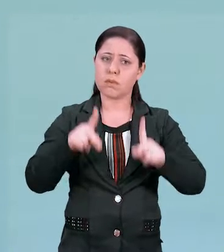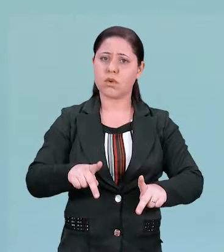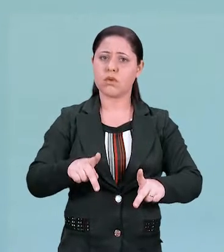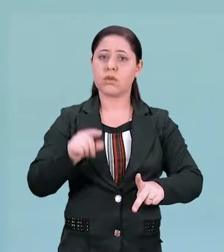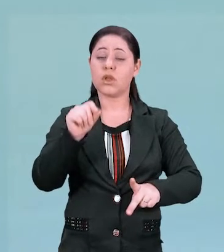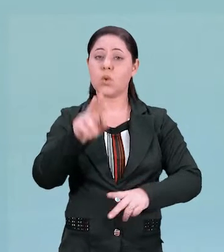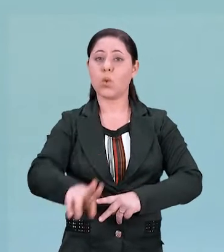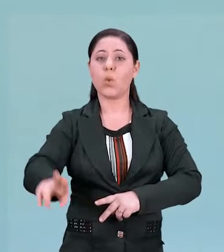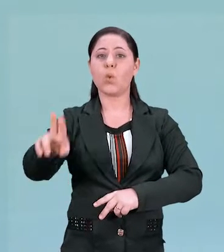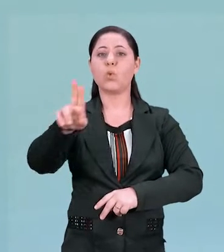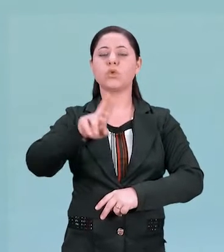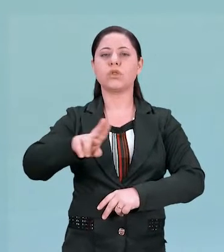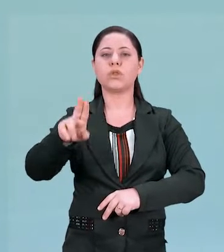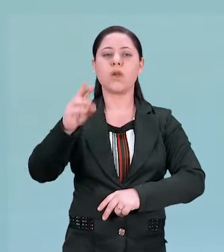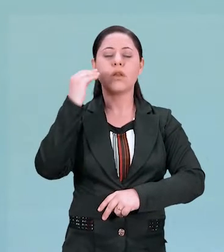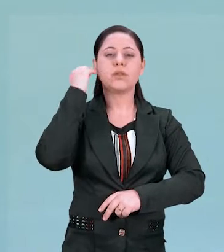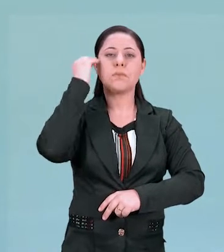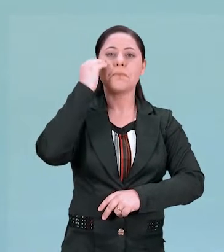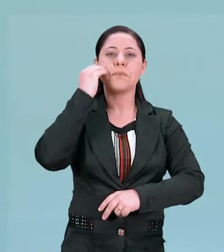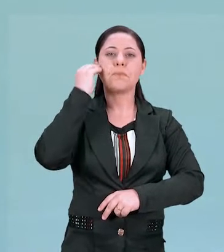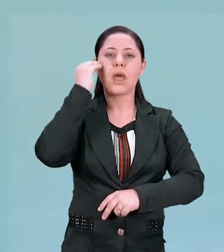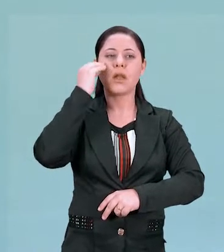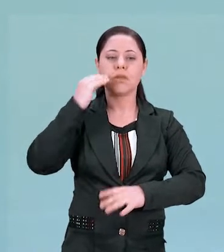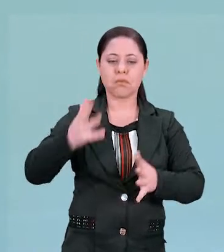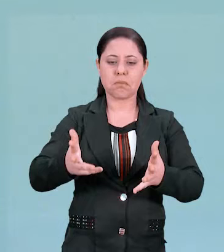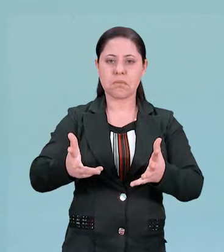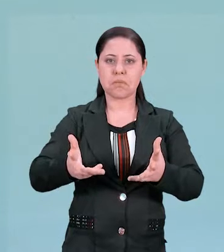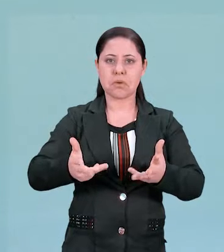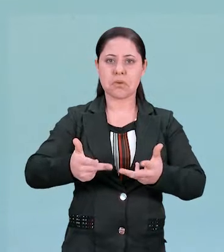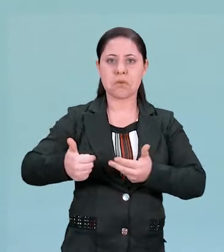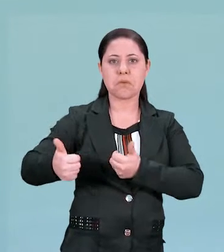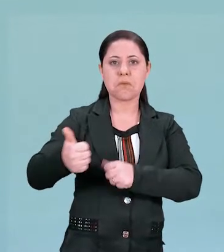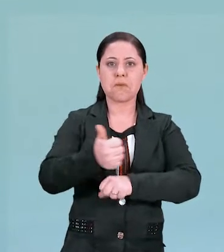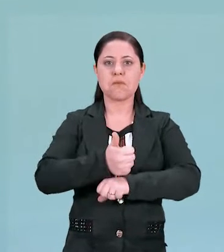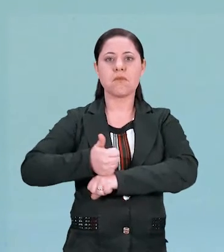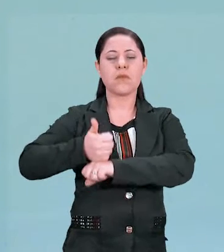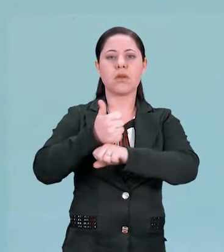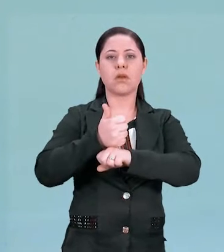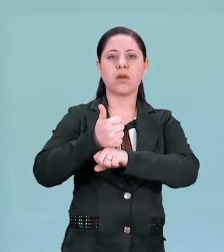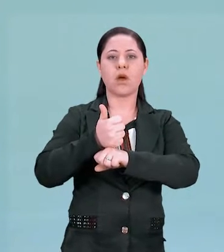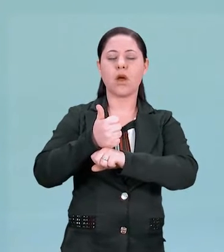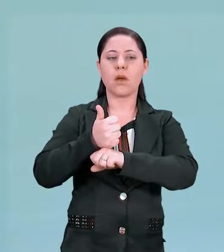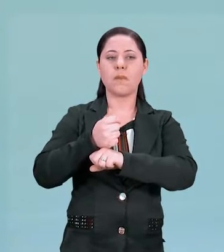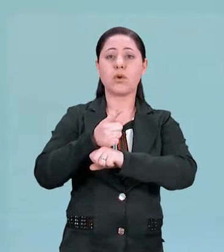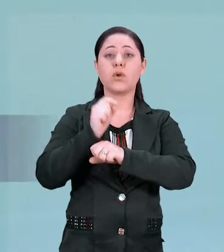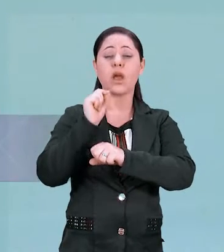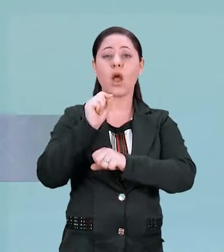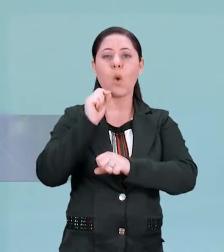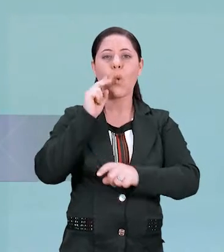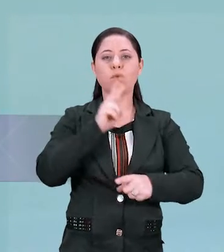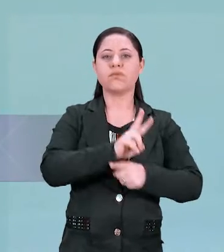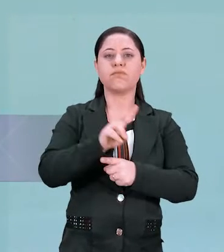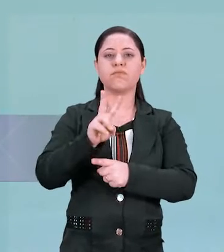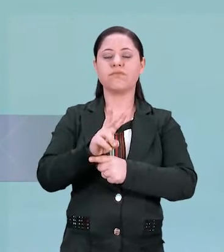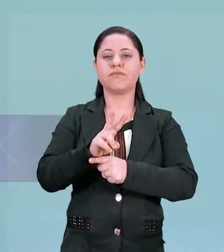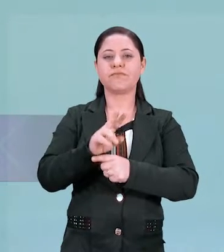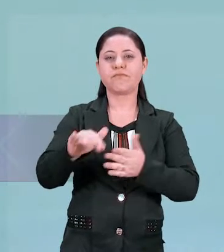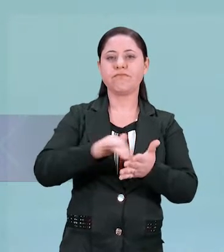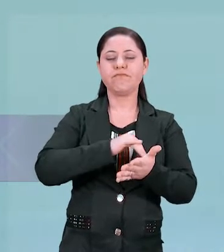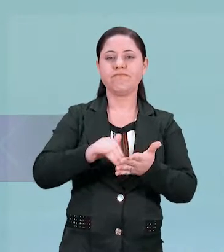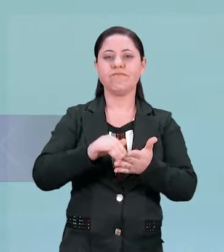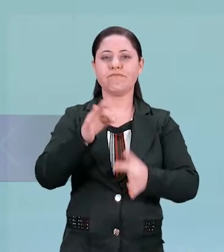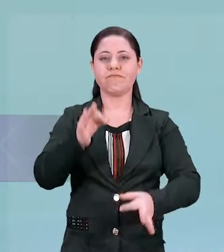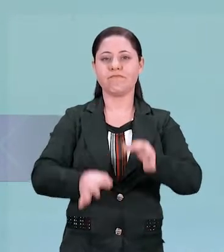que usa de toda a sua experiência e competência para conduzir a Secretaria de Justiça e